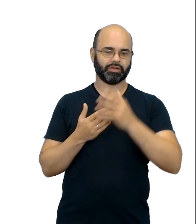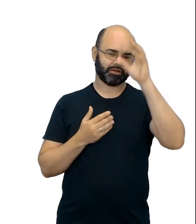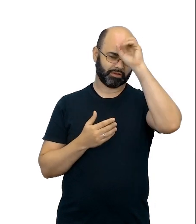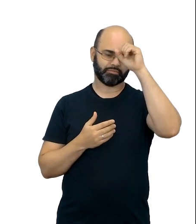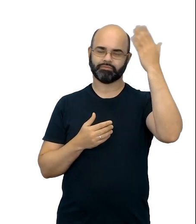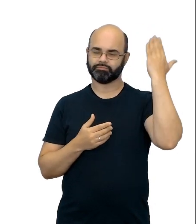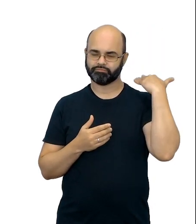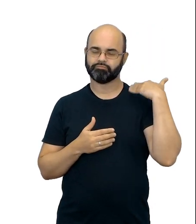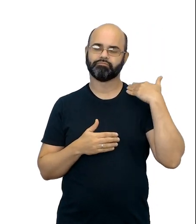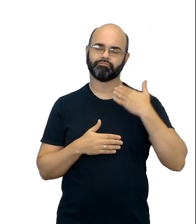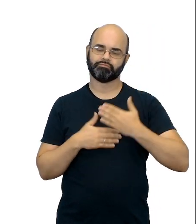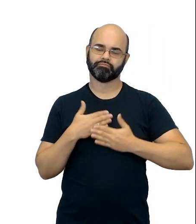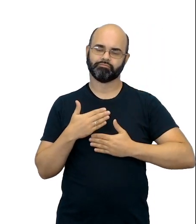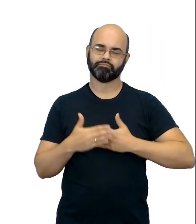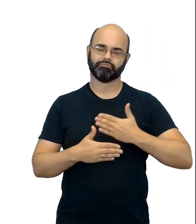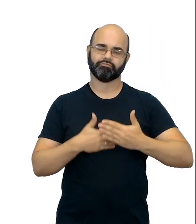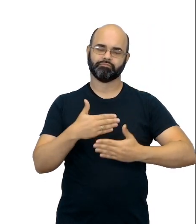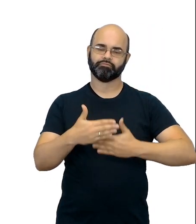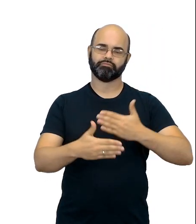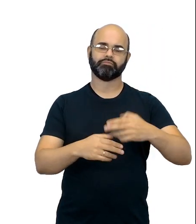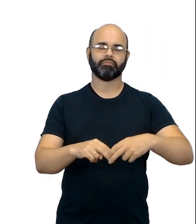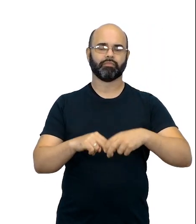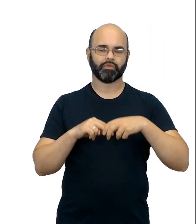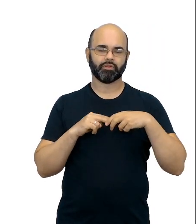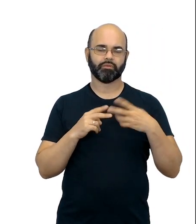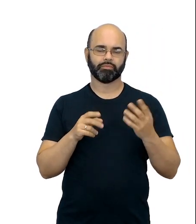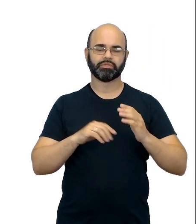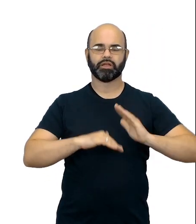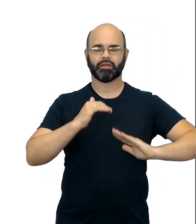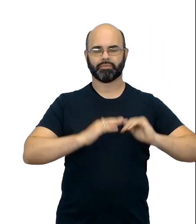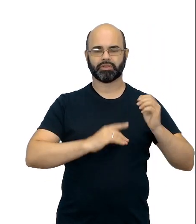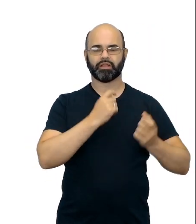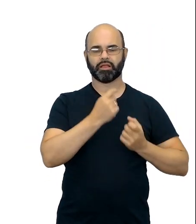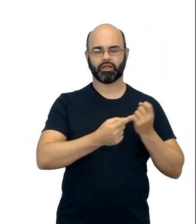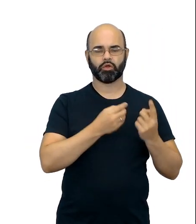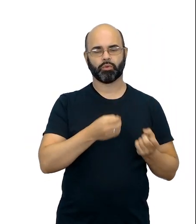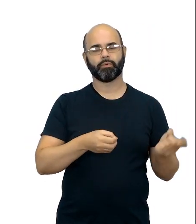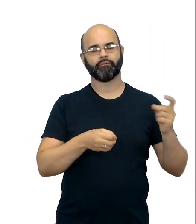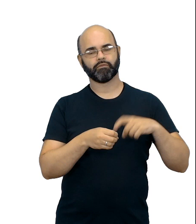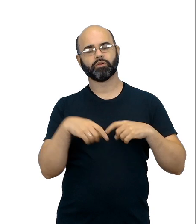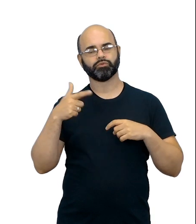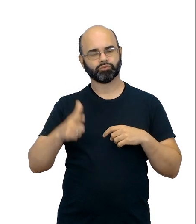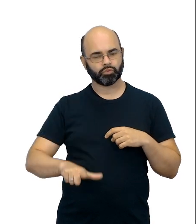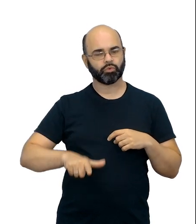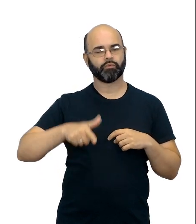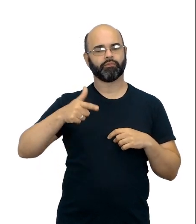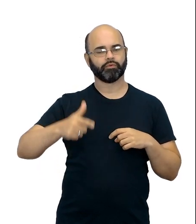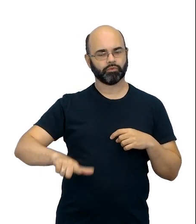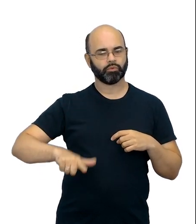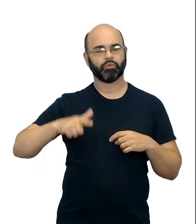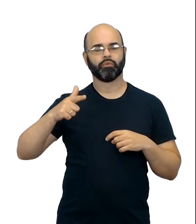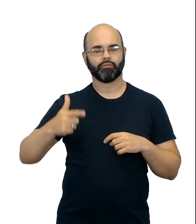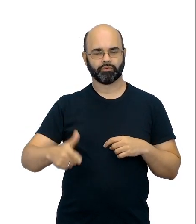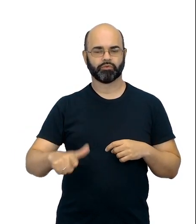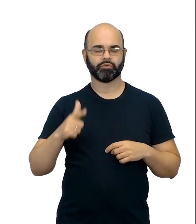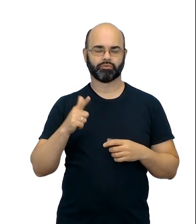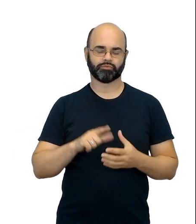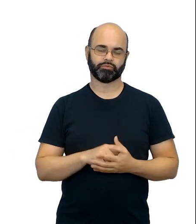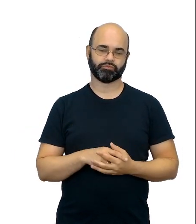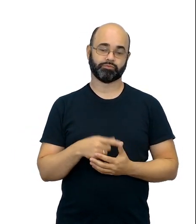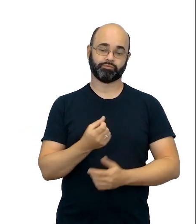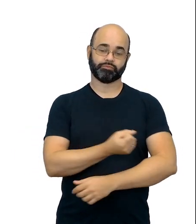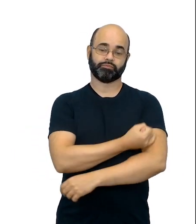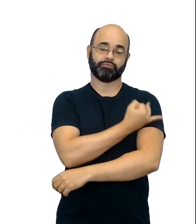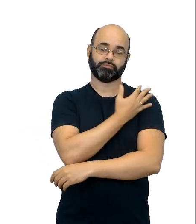isso que as habilidades muitas vezes se repetem em alguns dos anos finais, bem como também